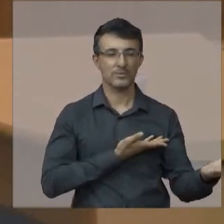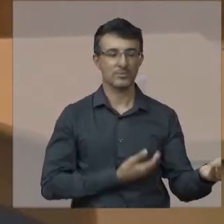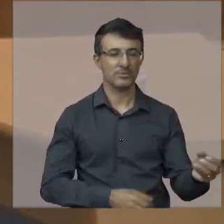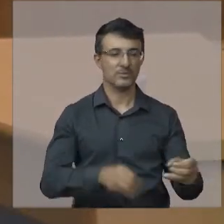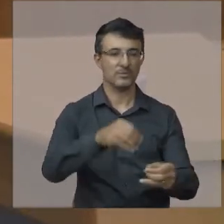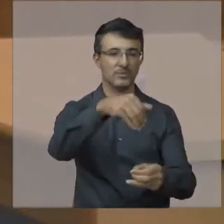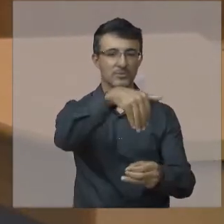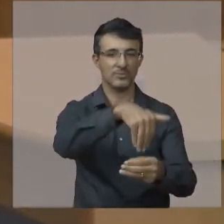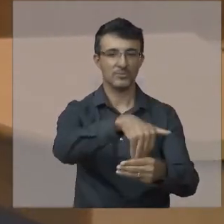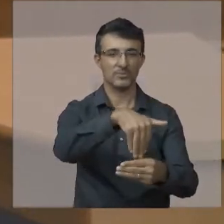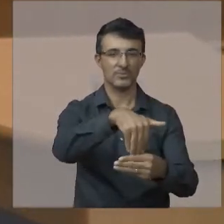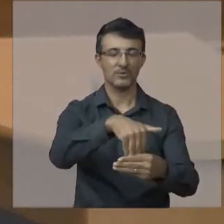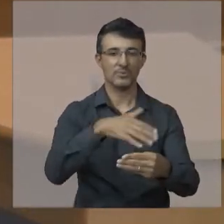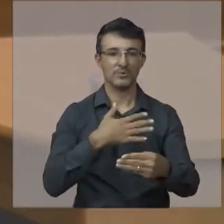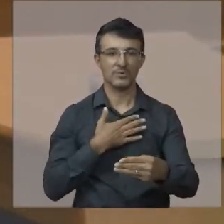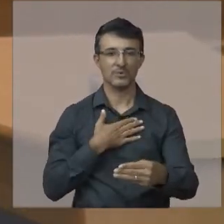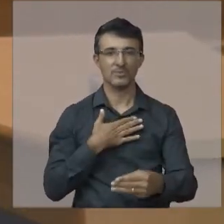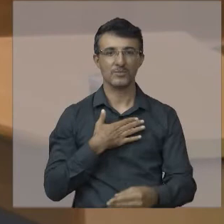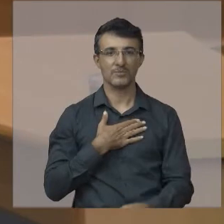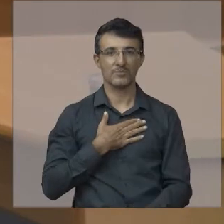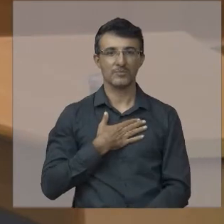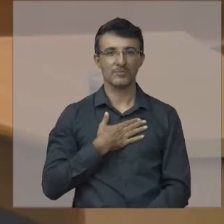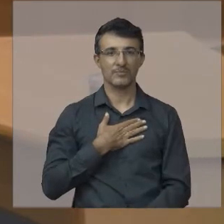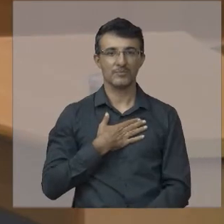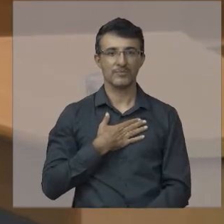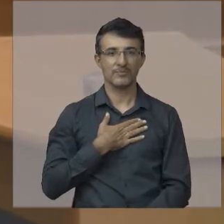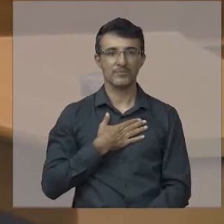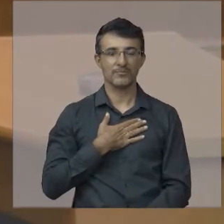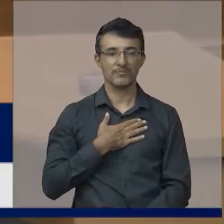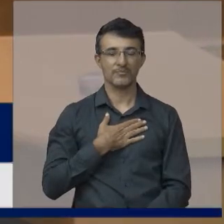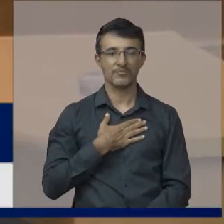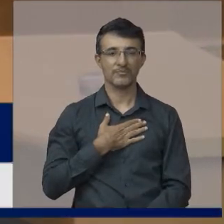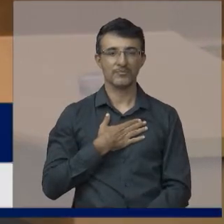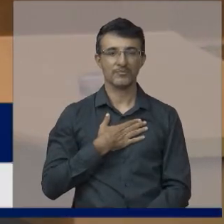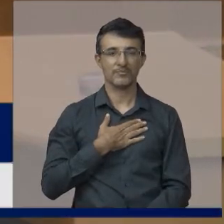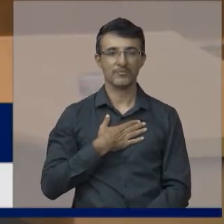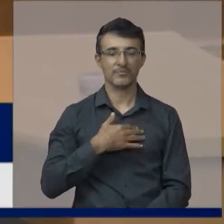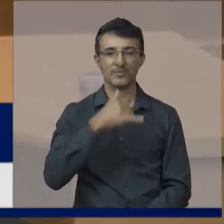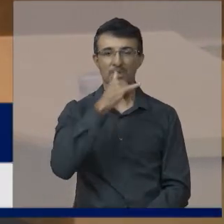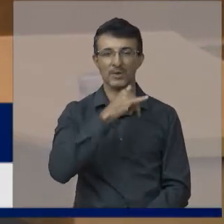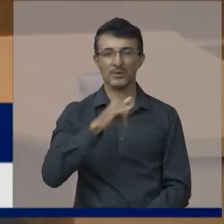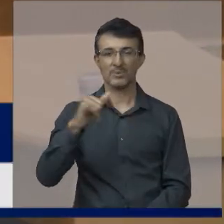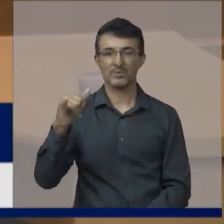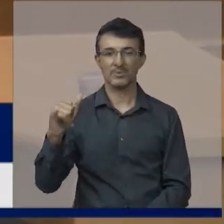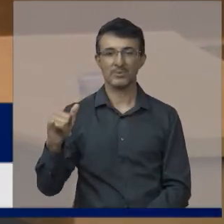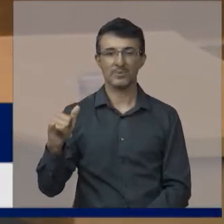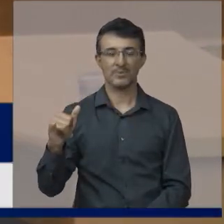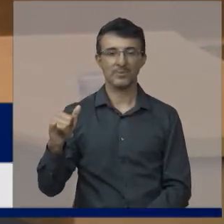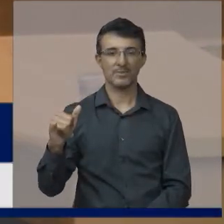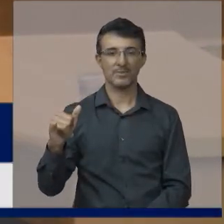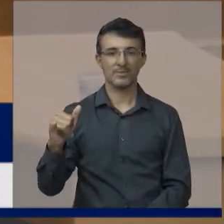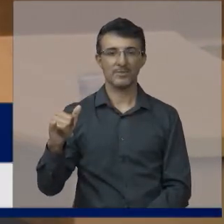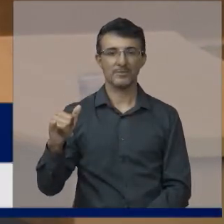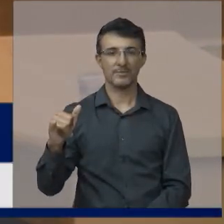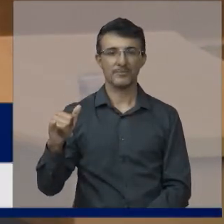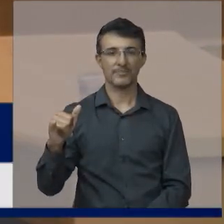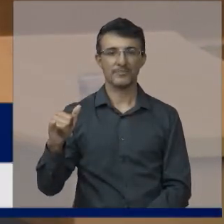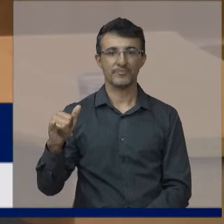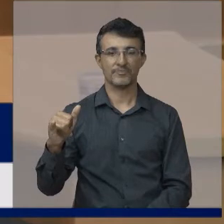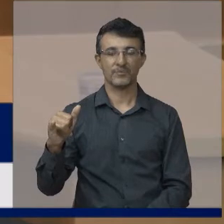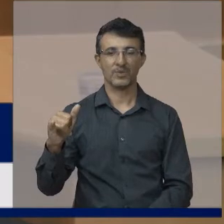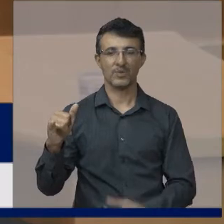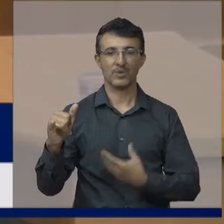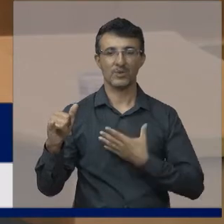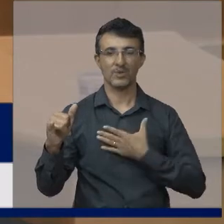voto em mim. Quero dizer que, por Vossa Excelência, me coloquei